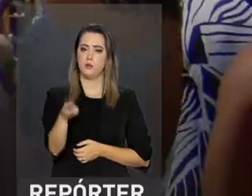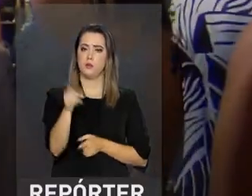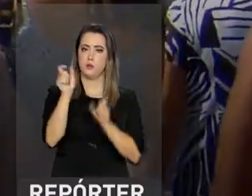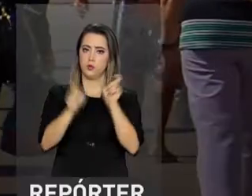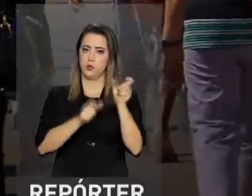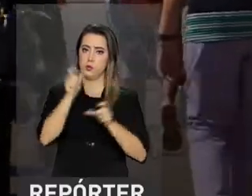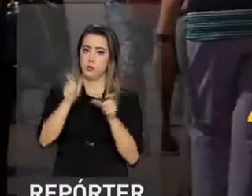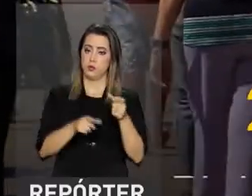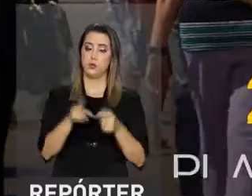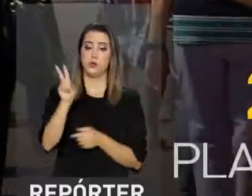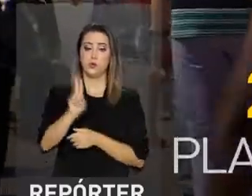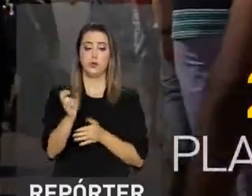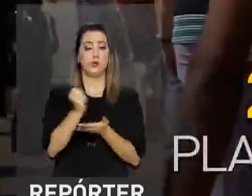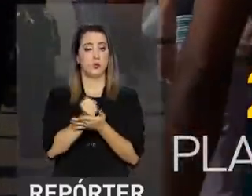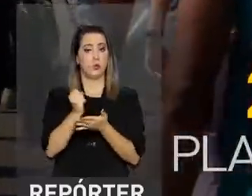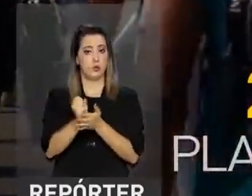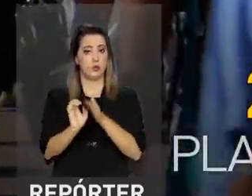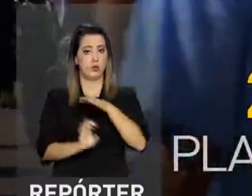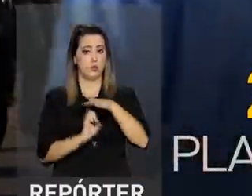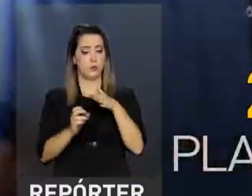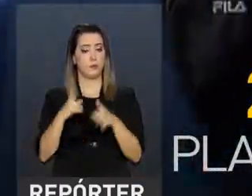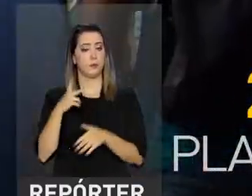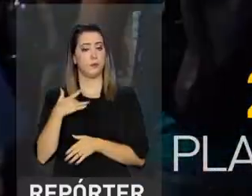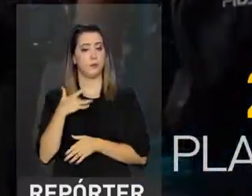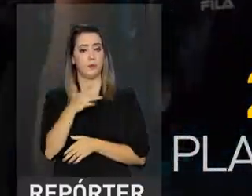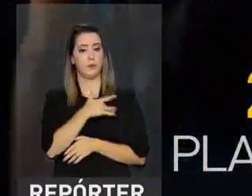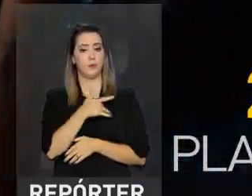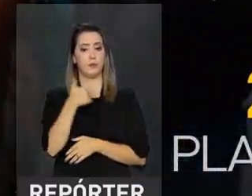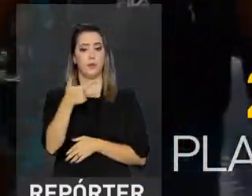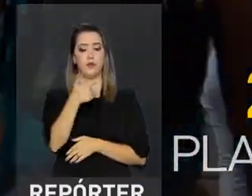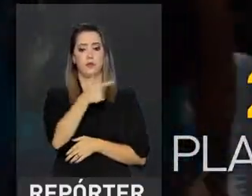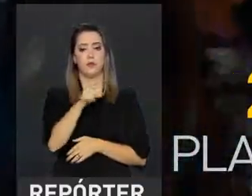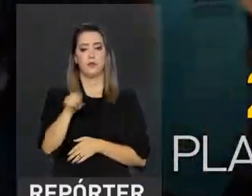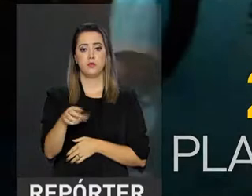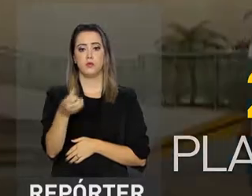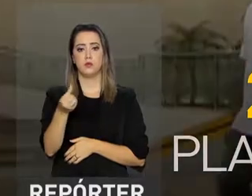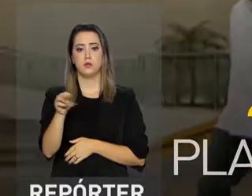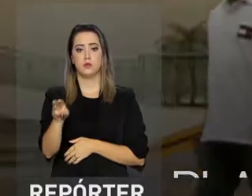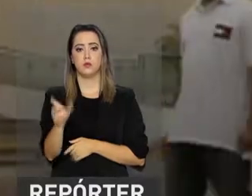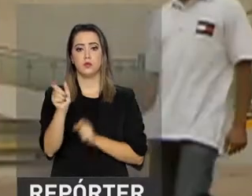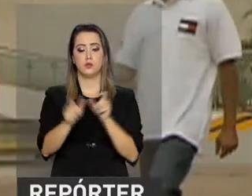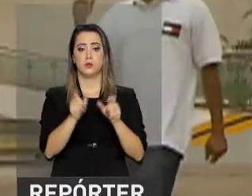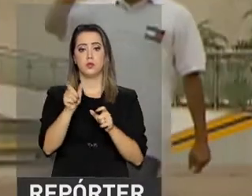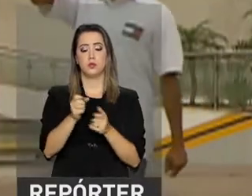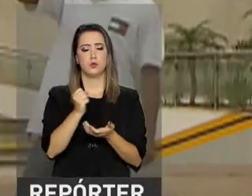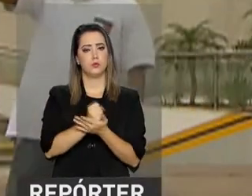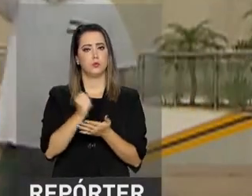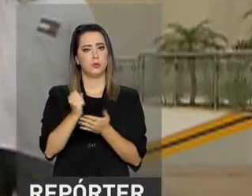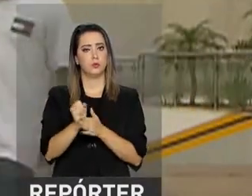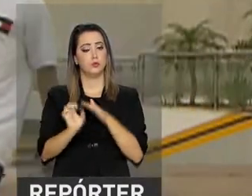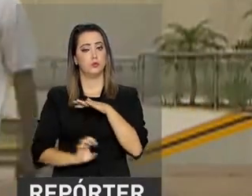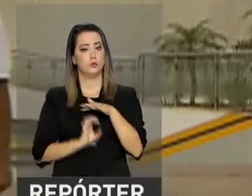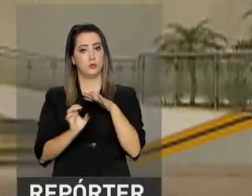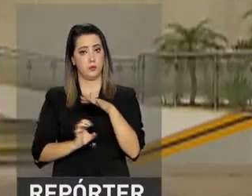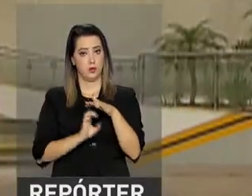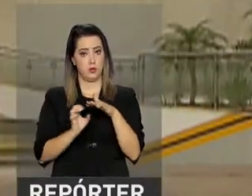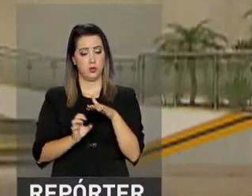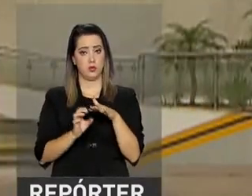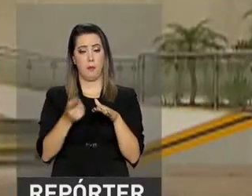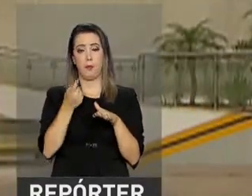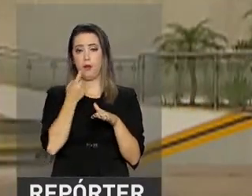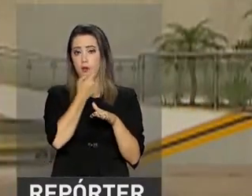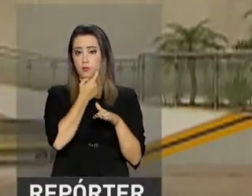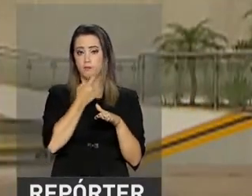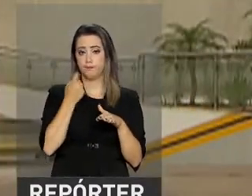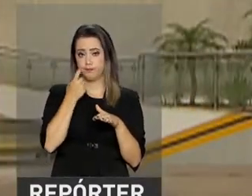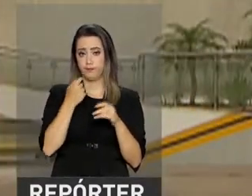e 22 milhões e 600 mil usuários de planos odontológicos a atualização é obrigatória para todos os